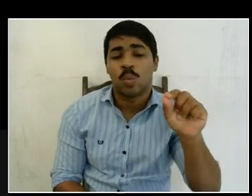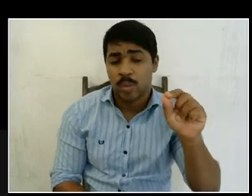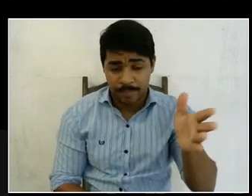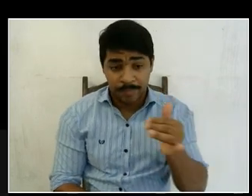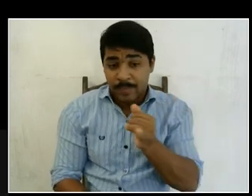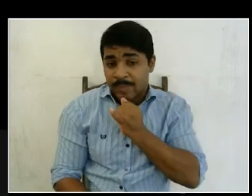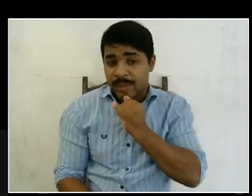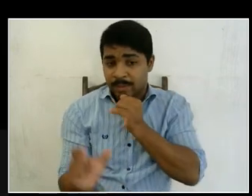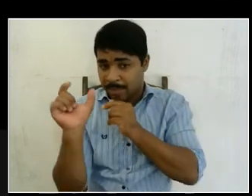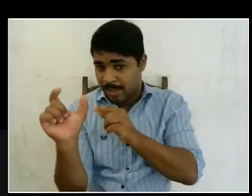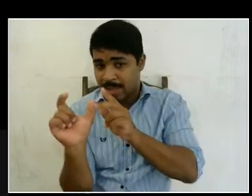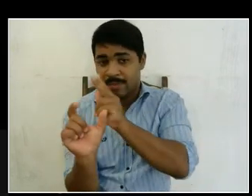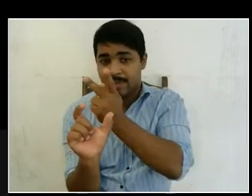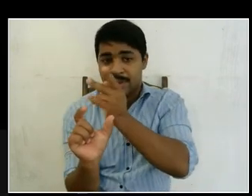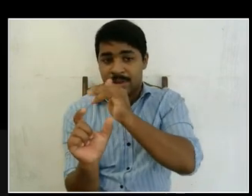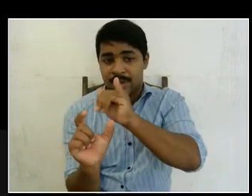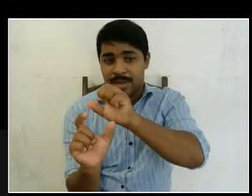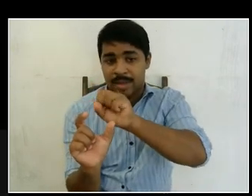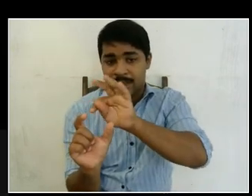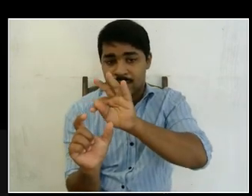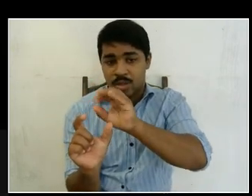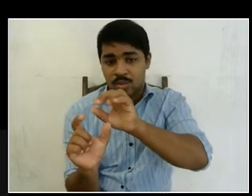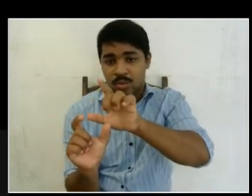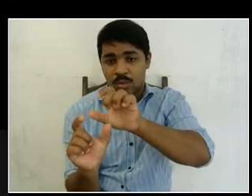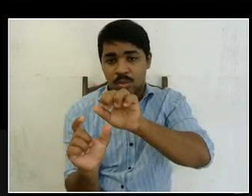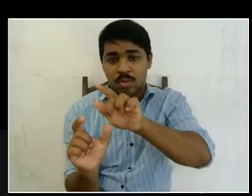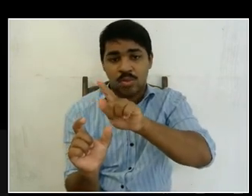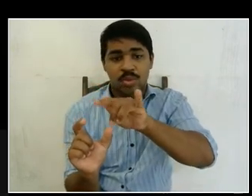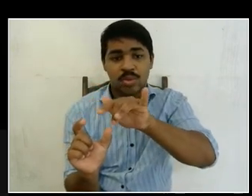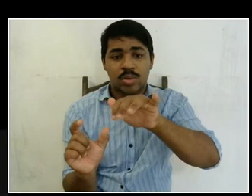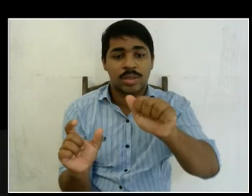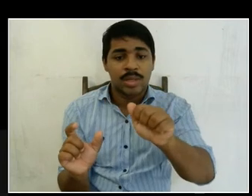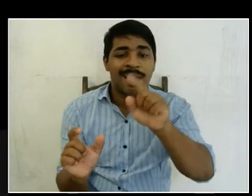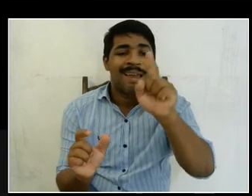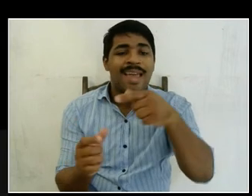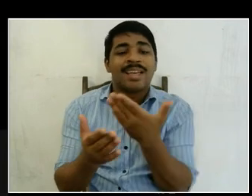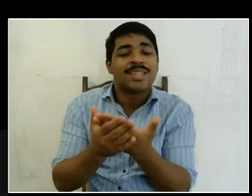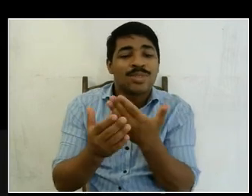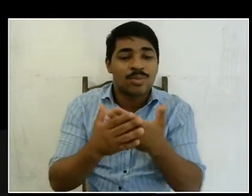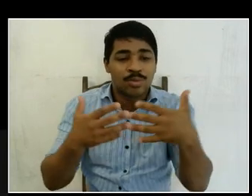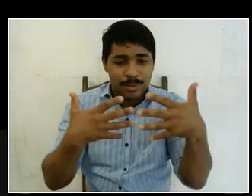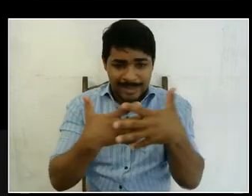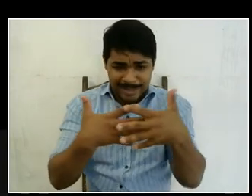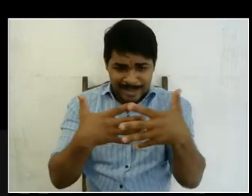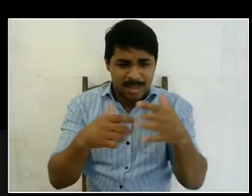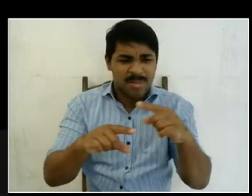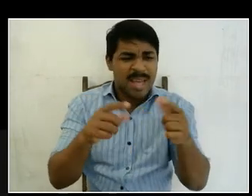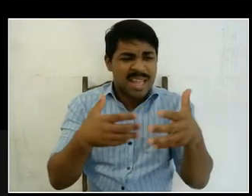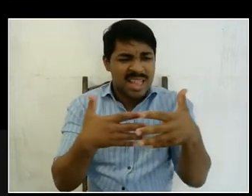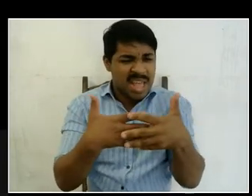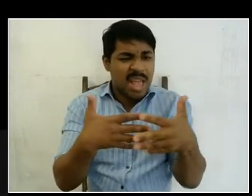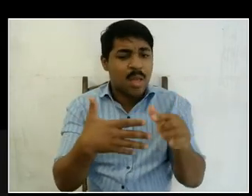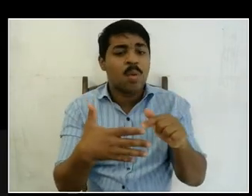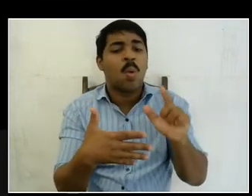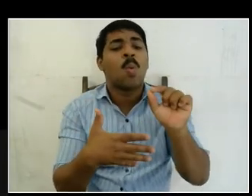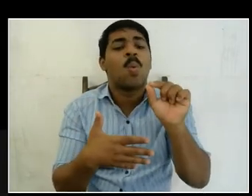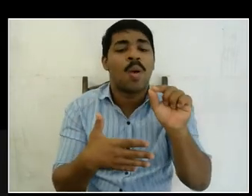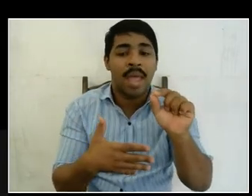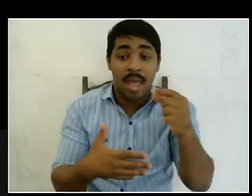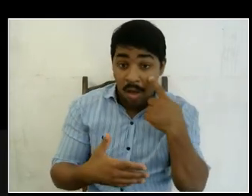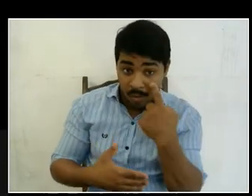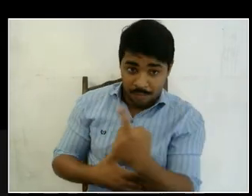a histologia é o estudo dos tecidos. O que seriam tecidos? Tecido é um grupo de